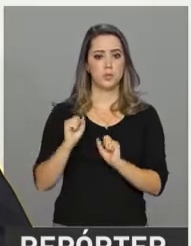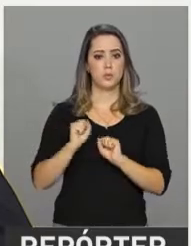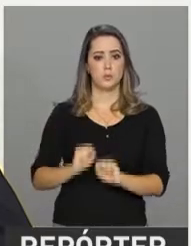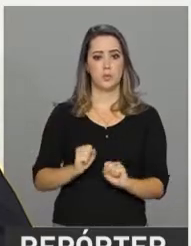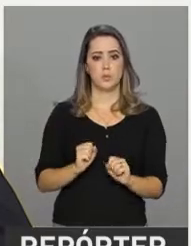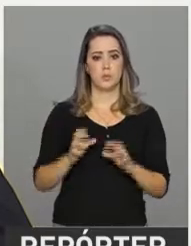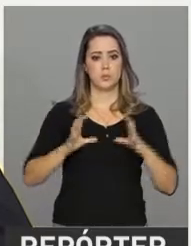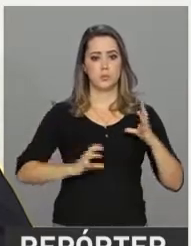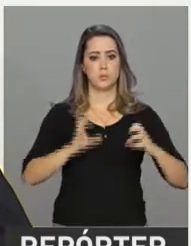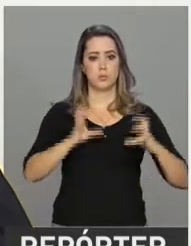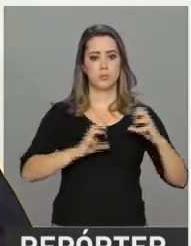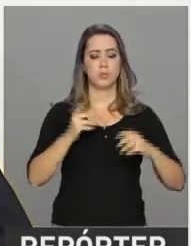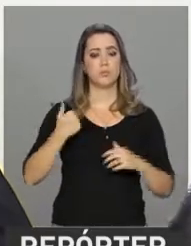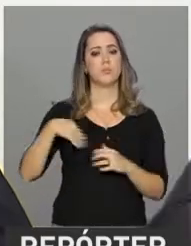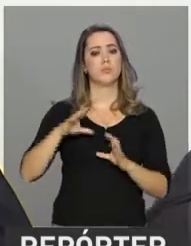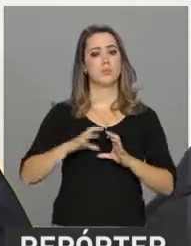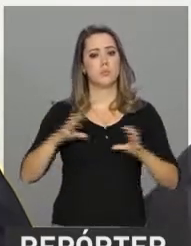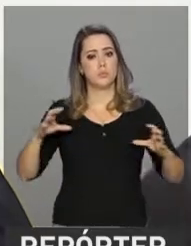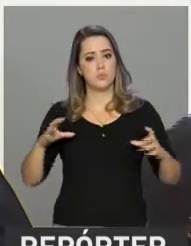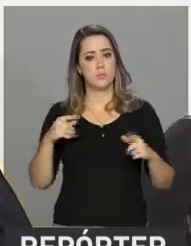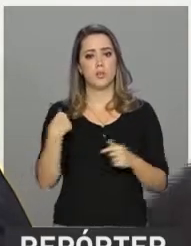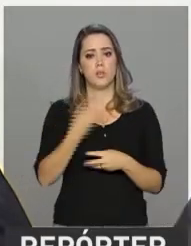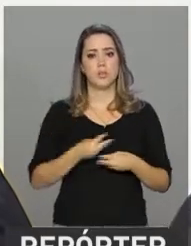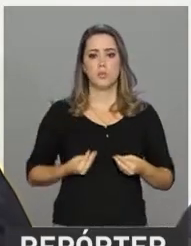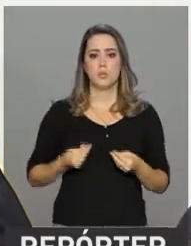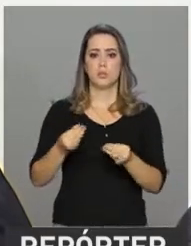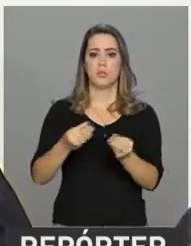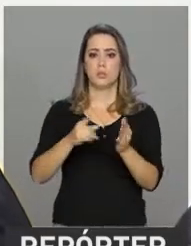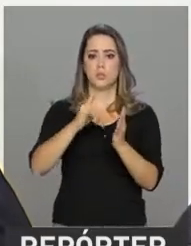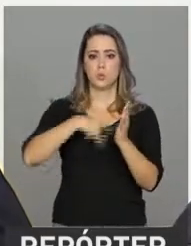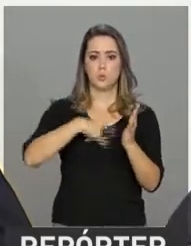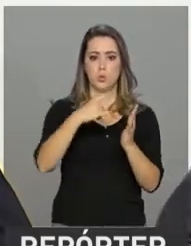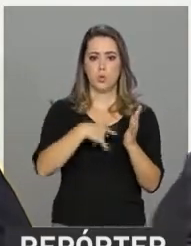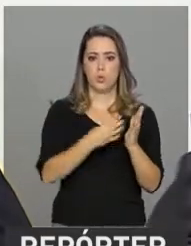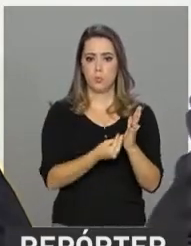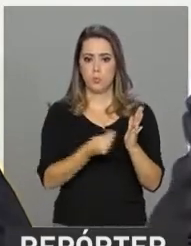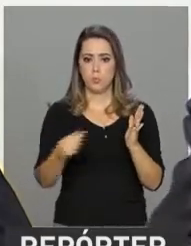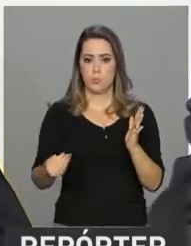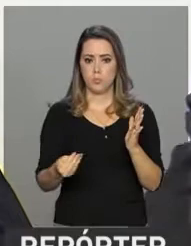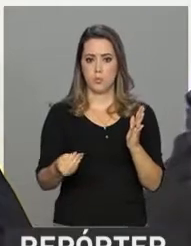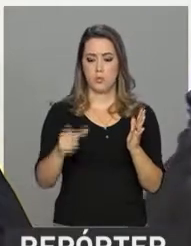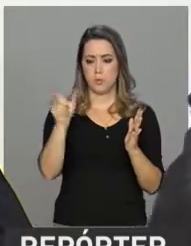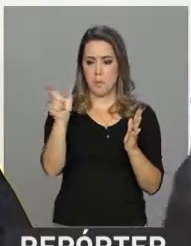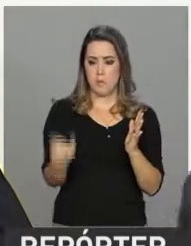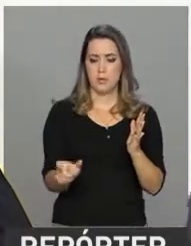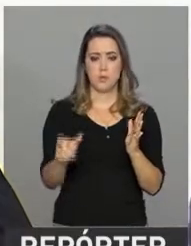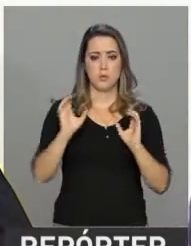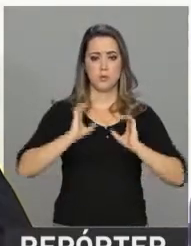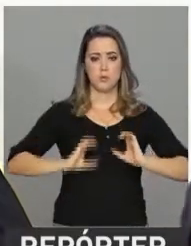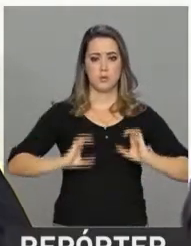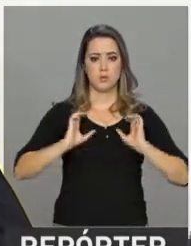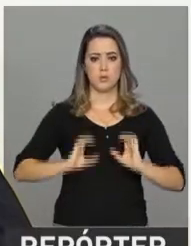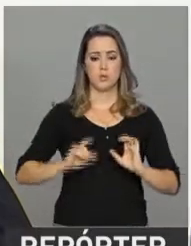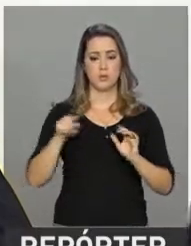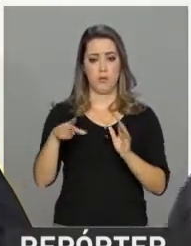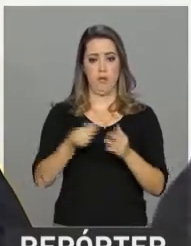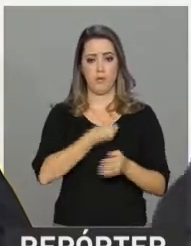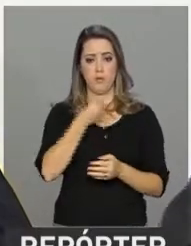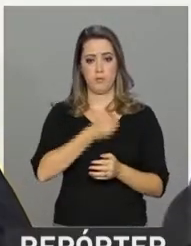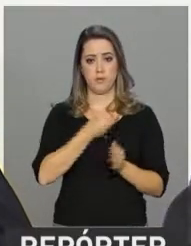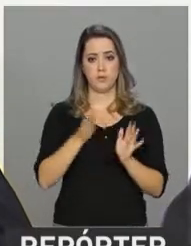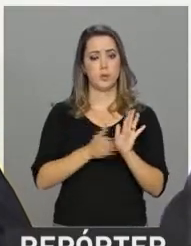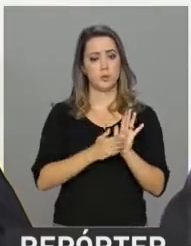possibilidade de conflito é maior. Na medida que nós damos o título, dá para o cidadão que está lá assentado